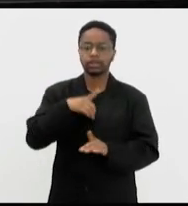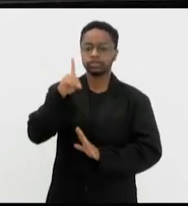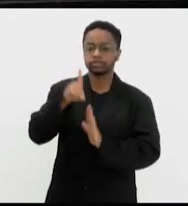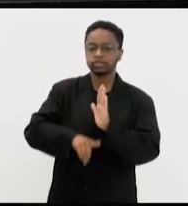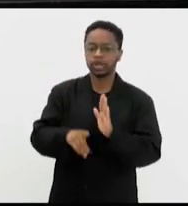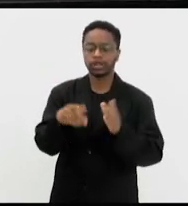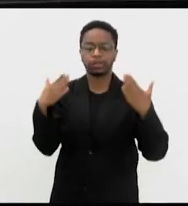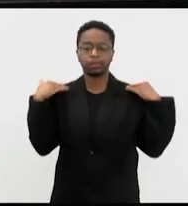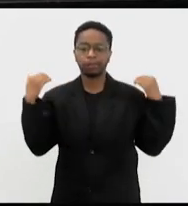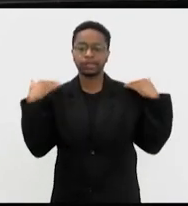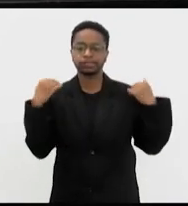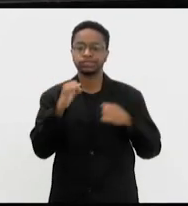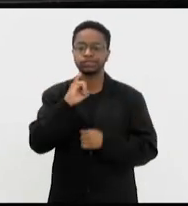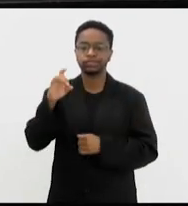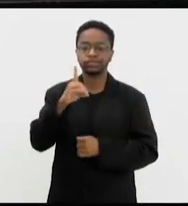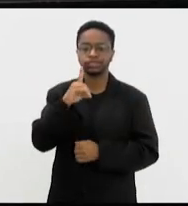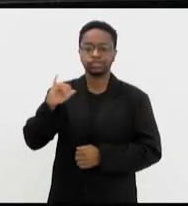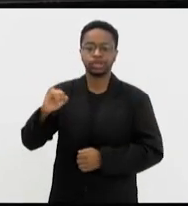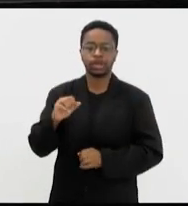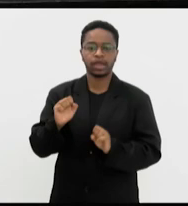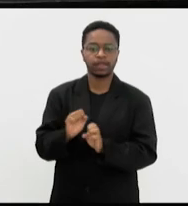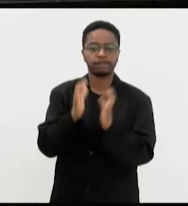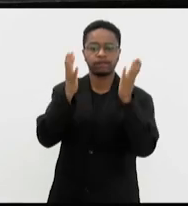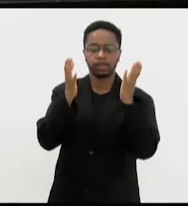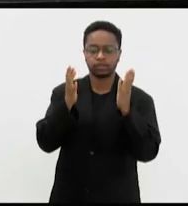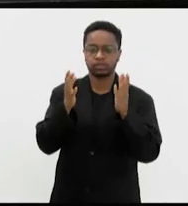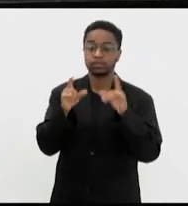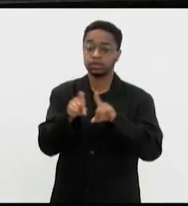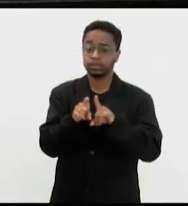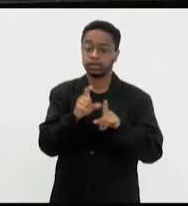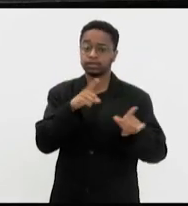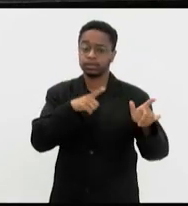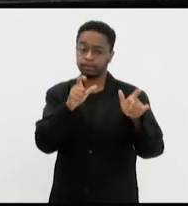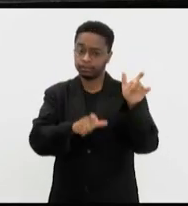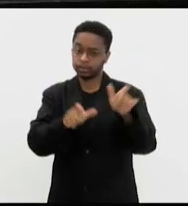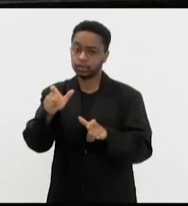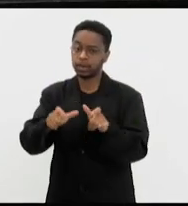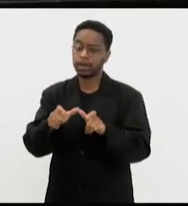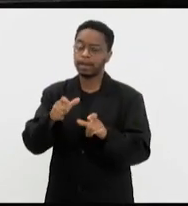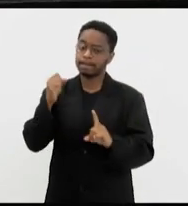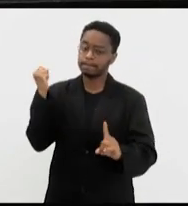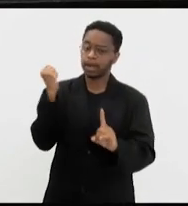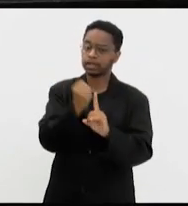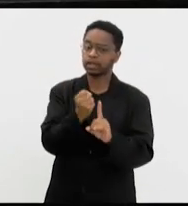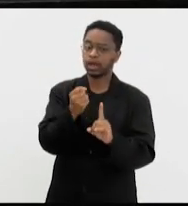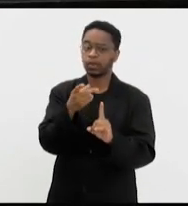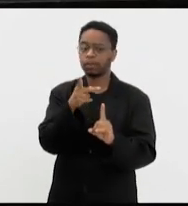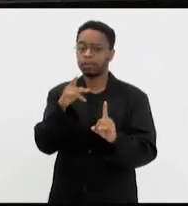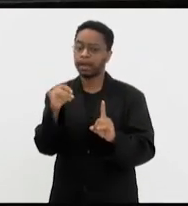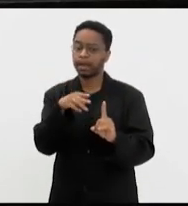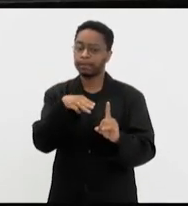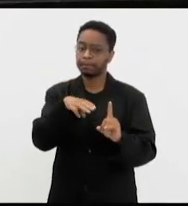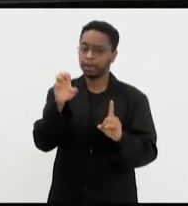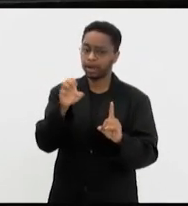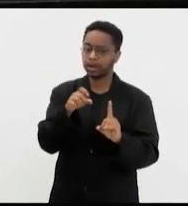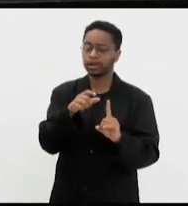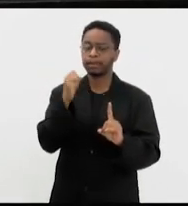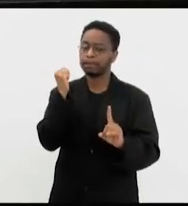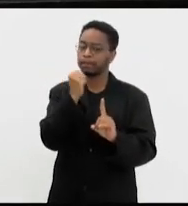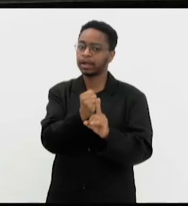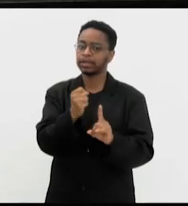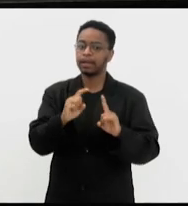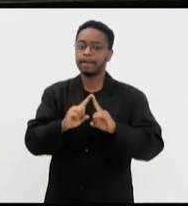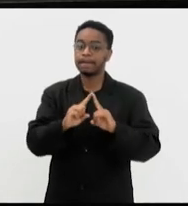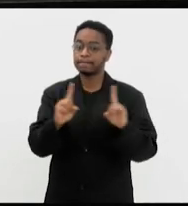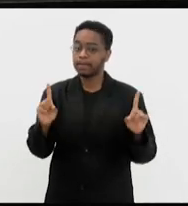nos dias festivos ali tem criminosos que mataram os pais que mataram as mães mas por